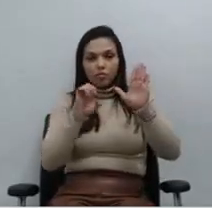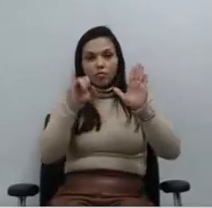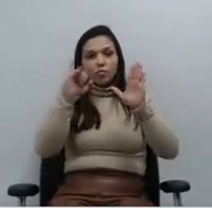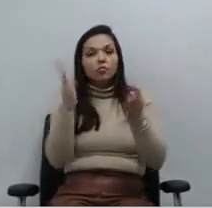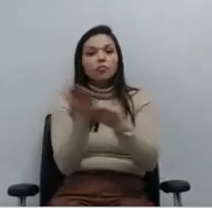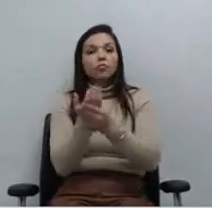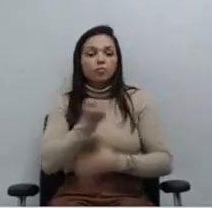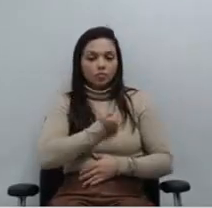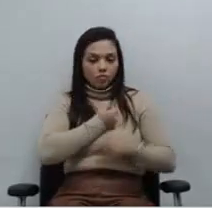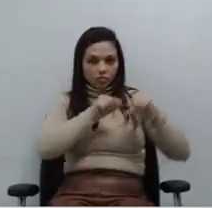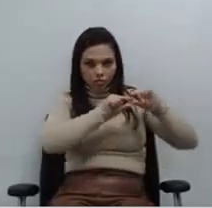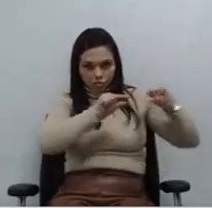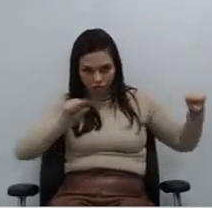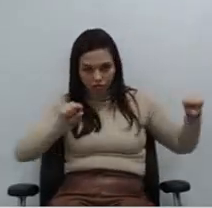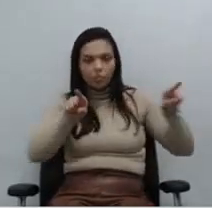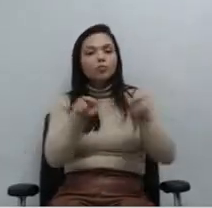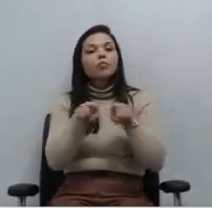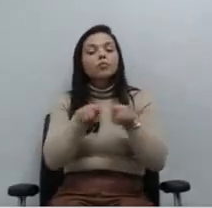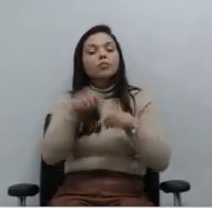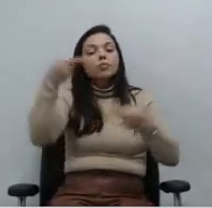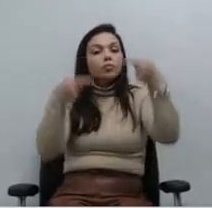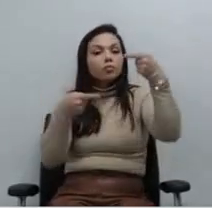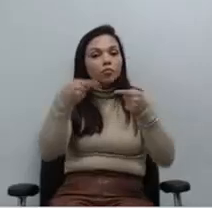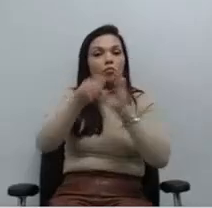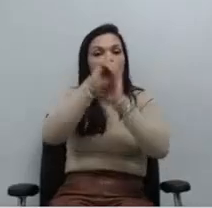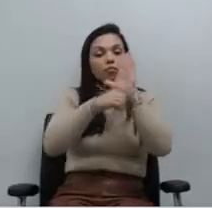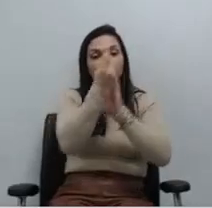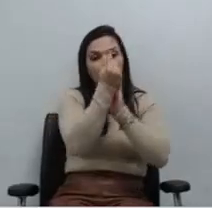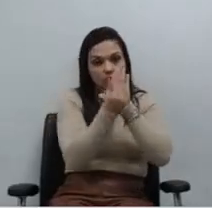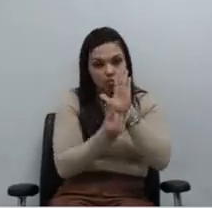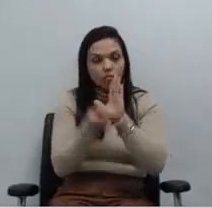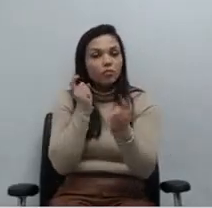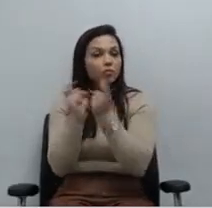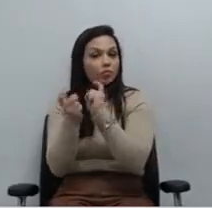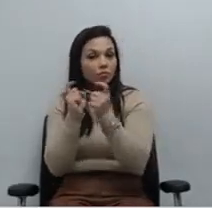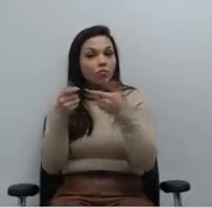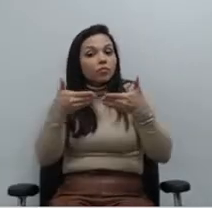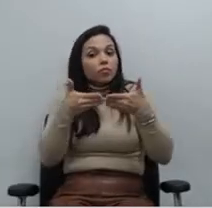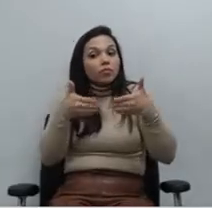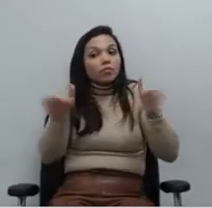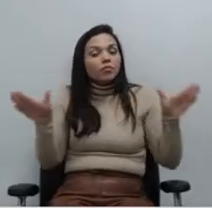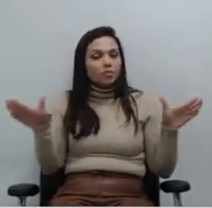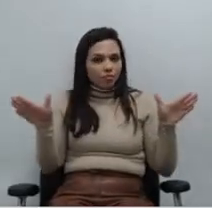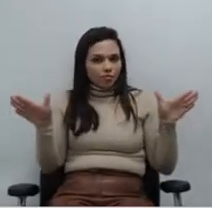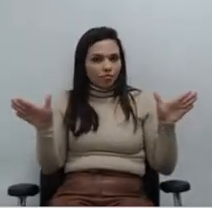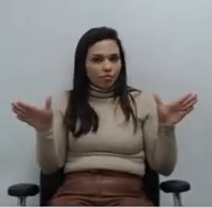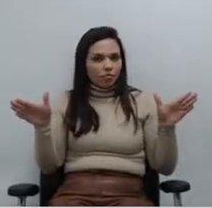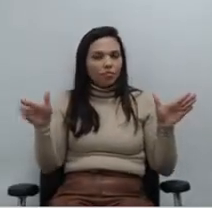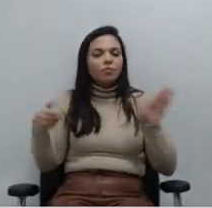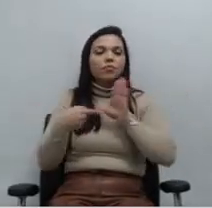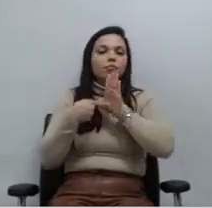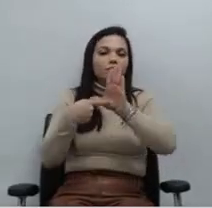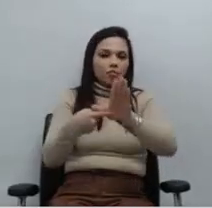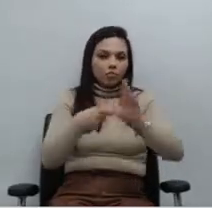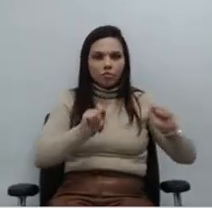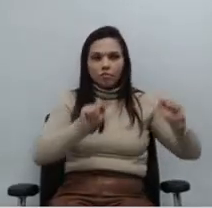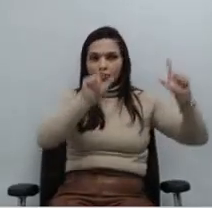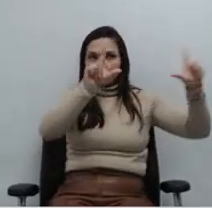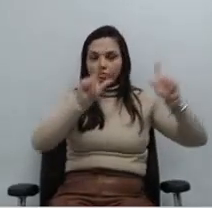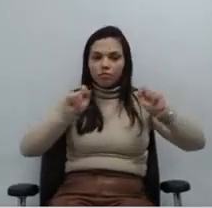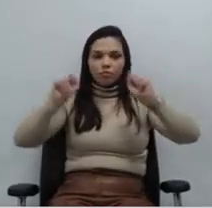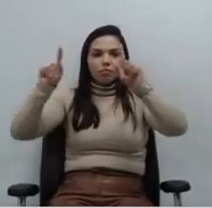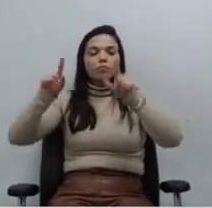síntese, ela estabelece a necessidade de discussões orçamentárias sejam precedidas de reuniões abertas, com a apresentação dos quadros e despesas,